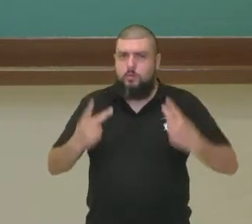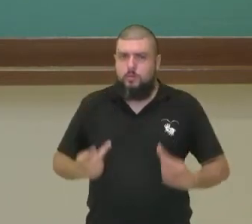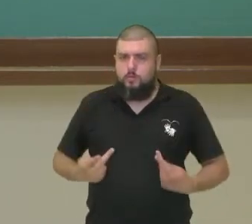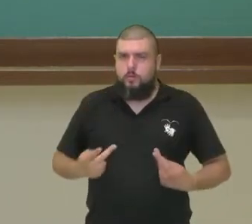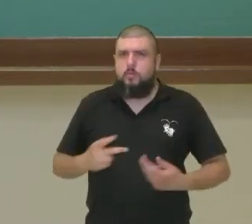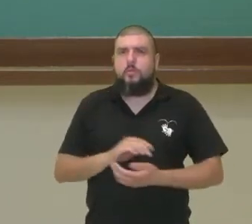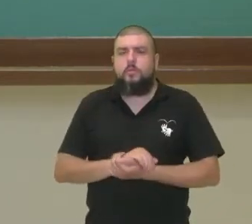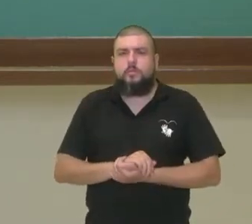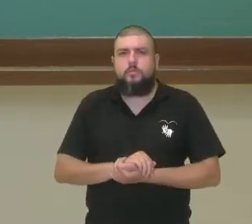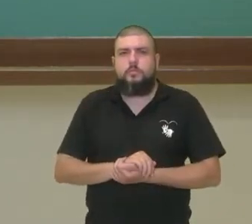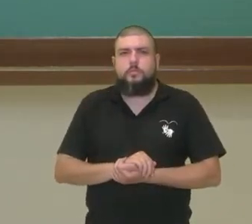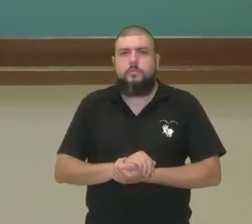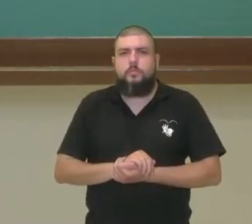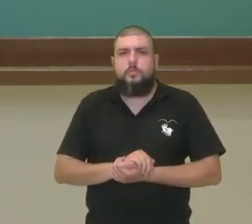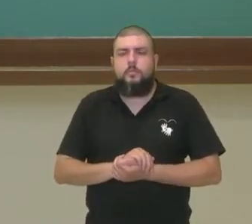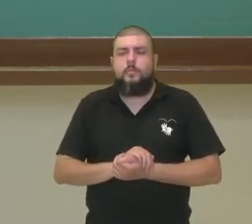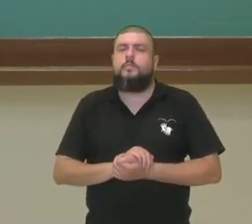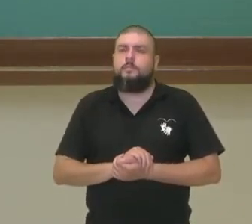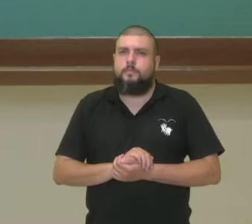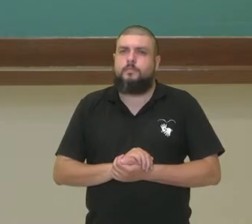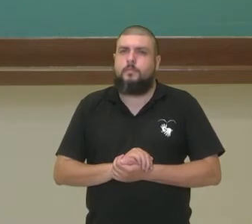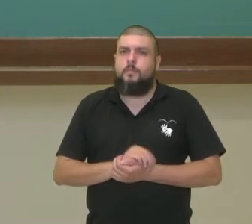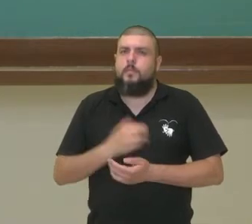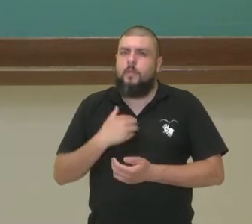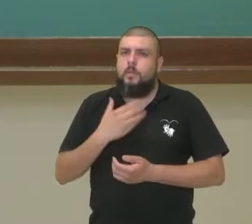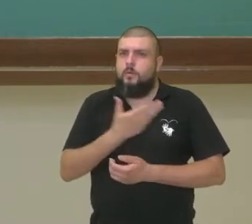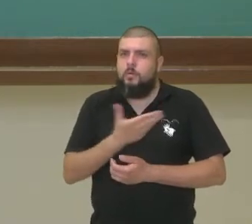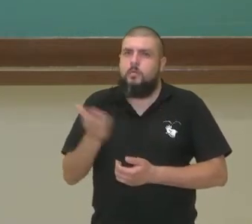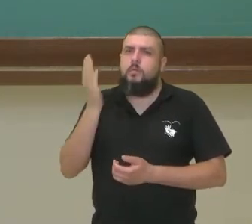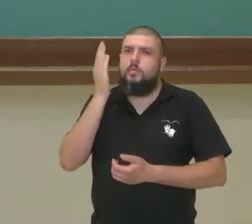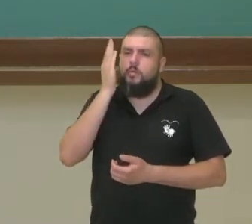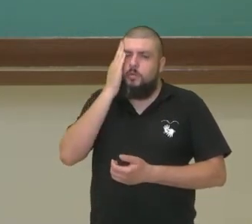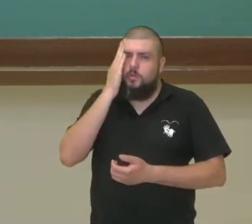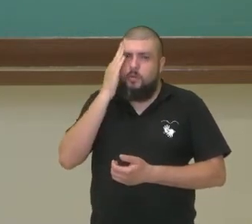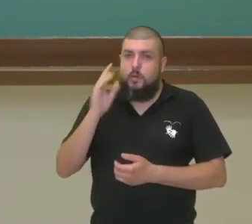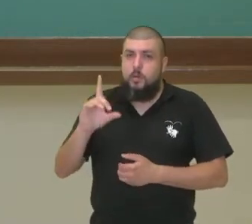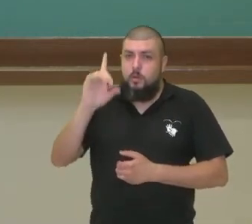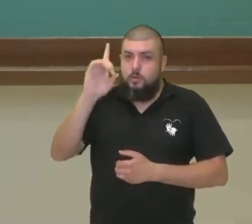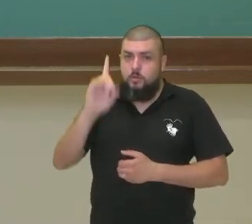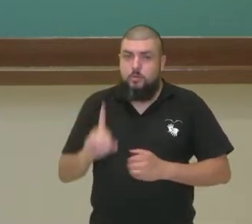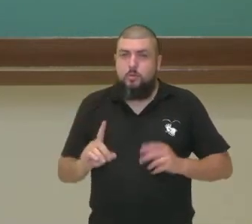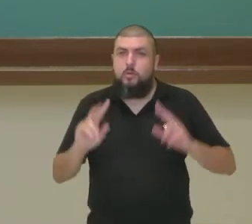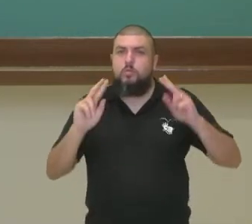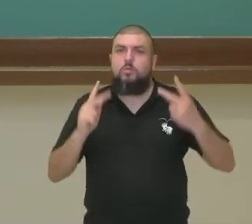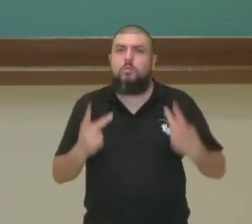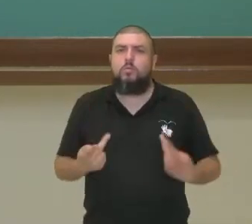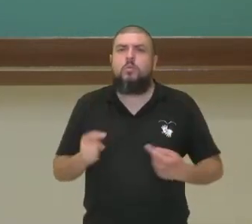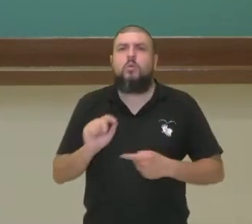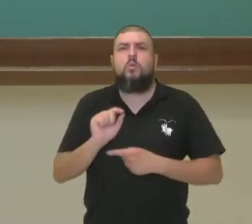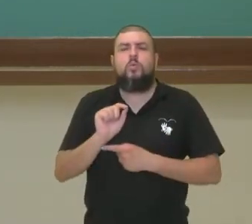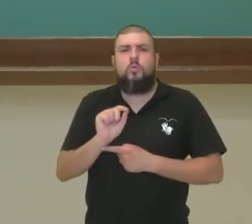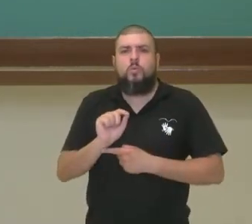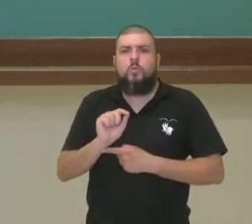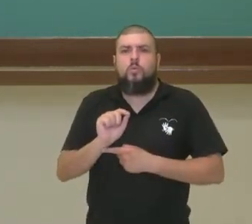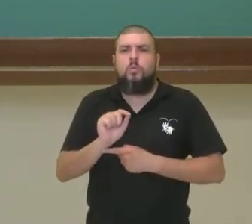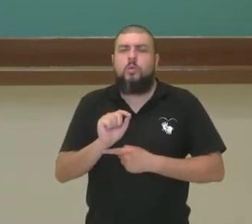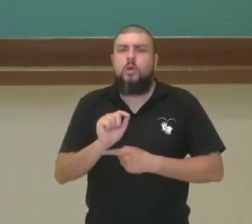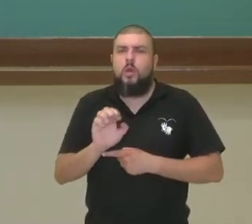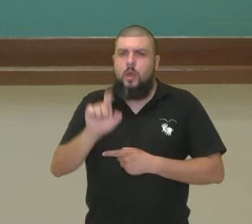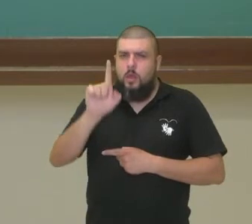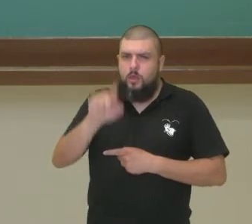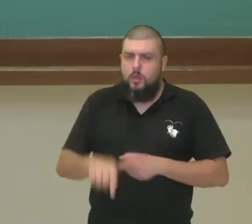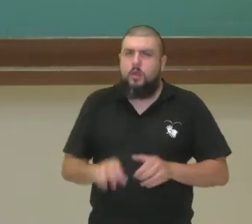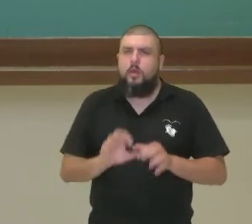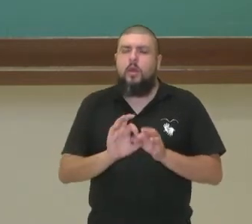de contas, os direitos humanos que também garantem a liberdade religiosa, e o bom líder religioso é aquele